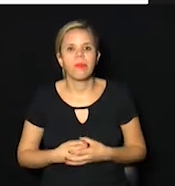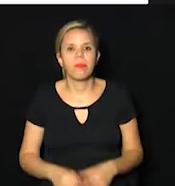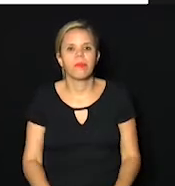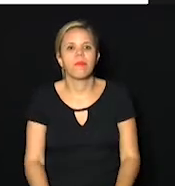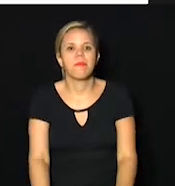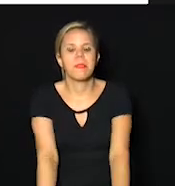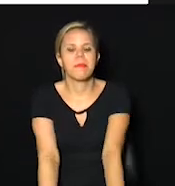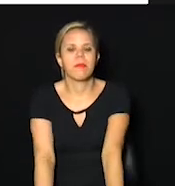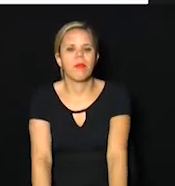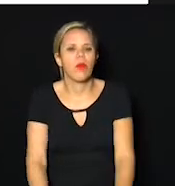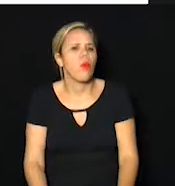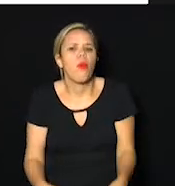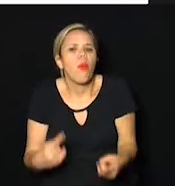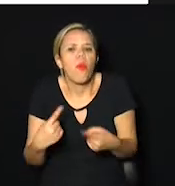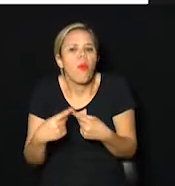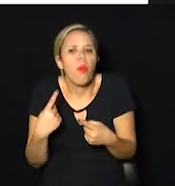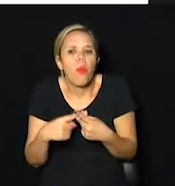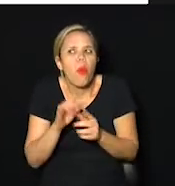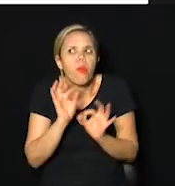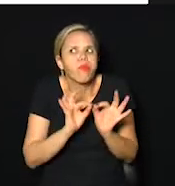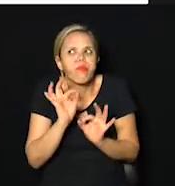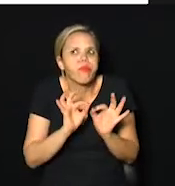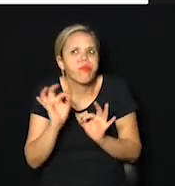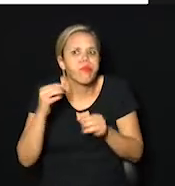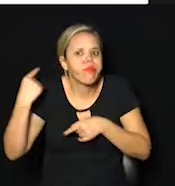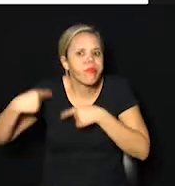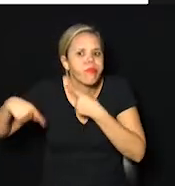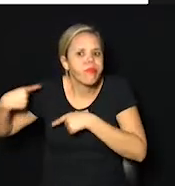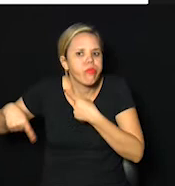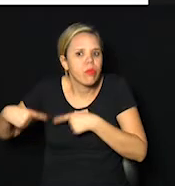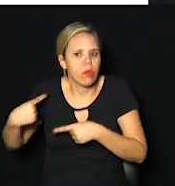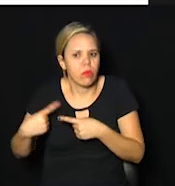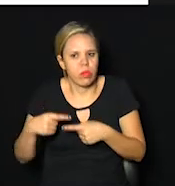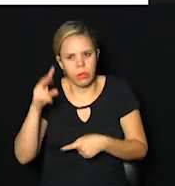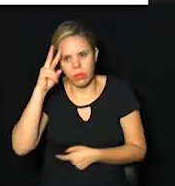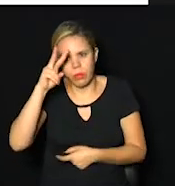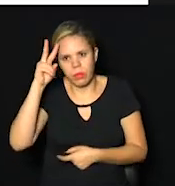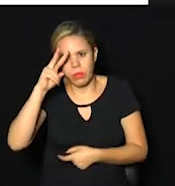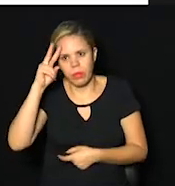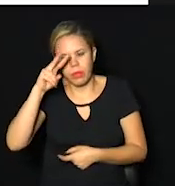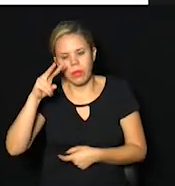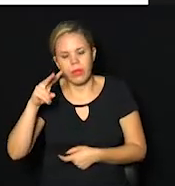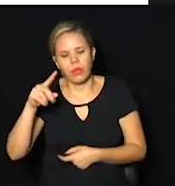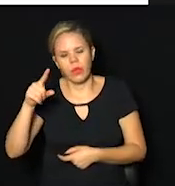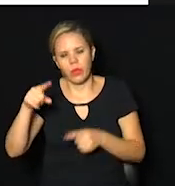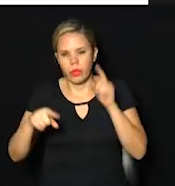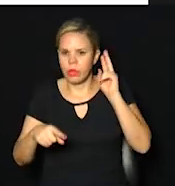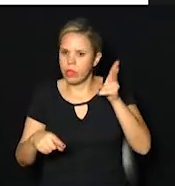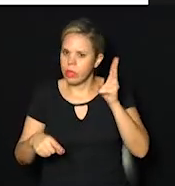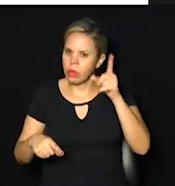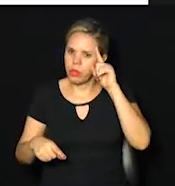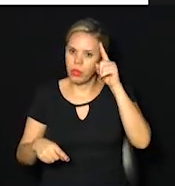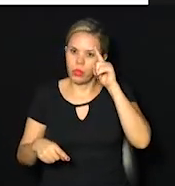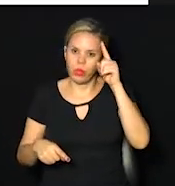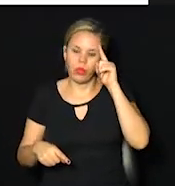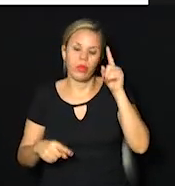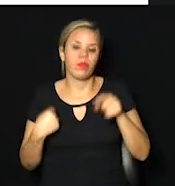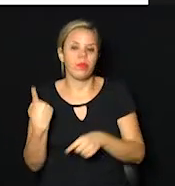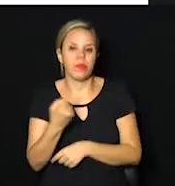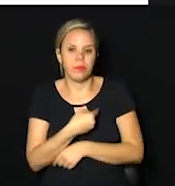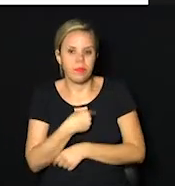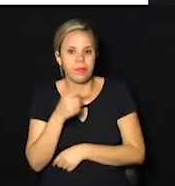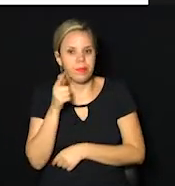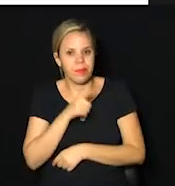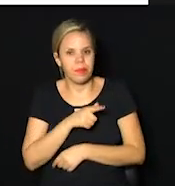por que fazemos política, né? Um pouco daquilo que a gente precisa lembrar todo dia para que a gente